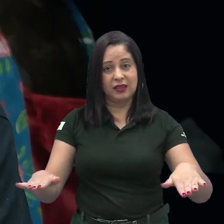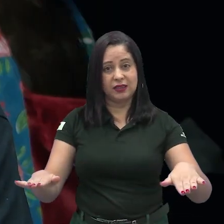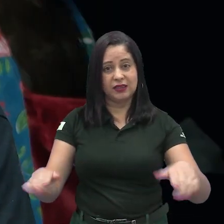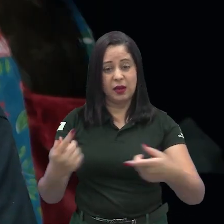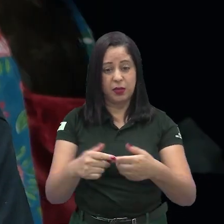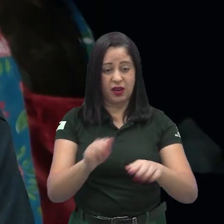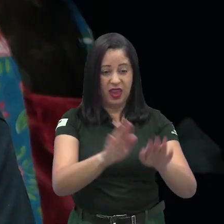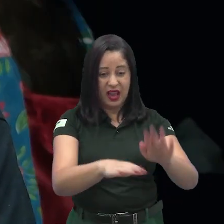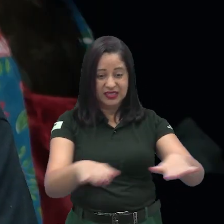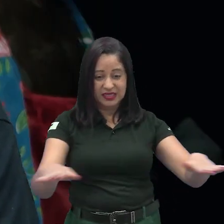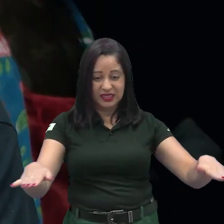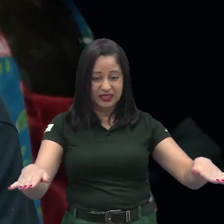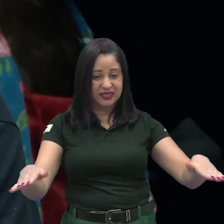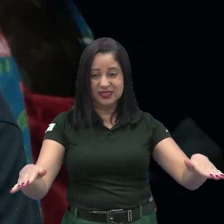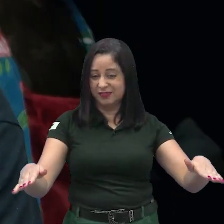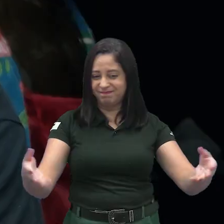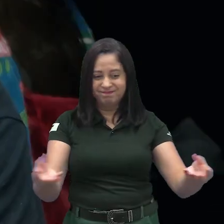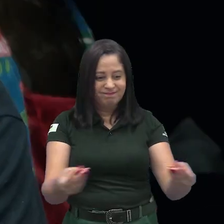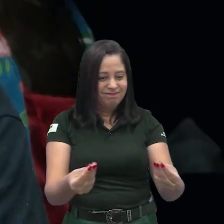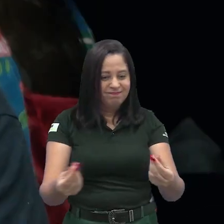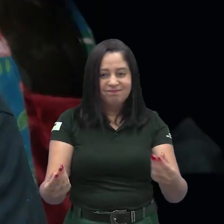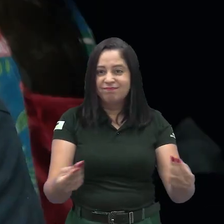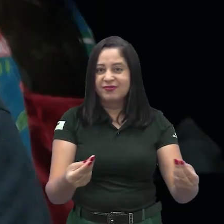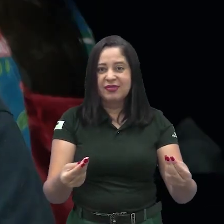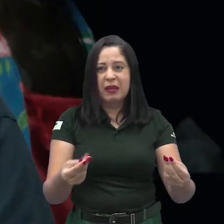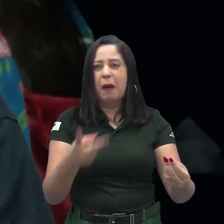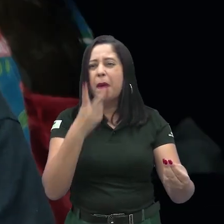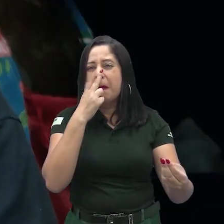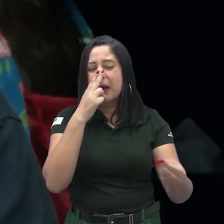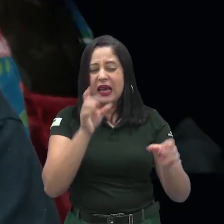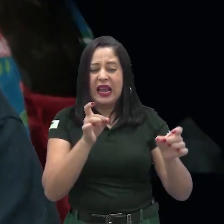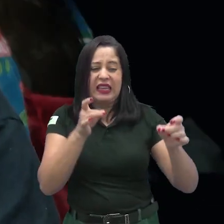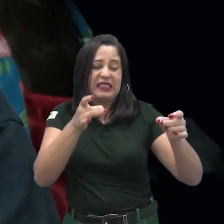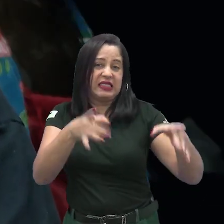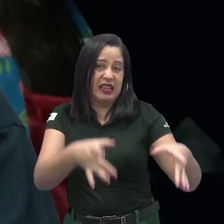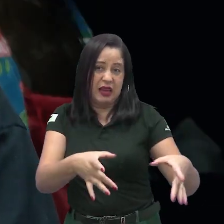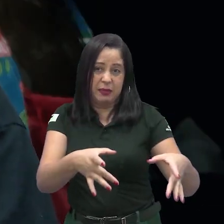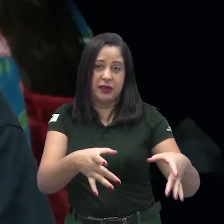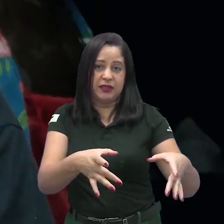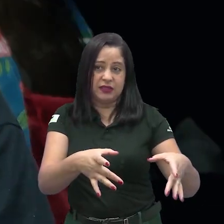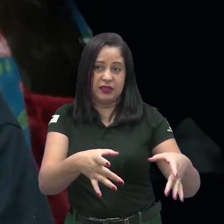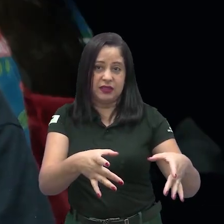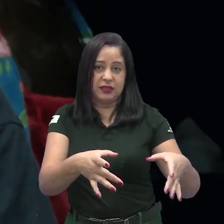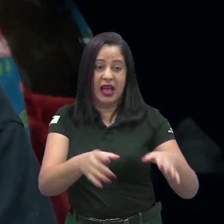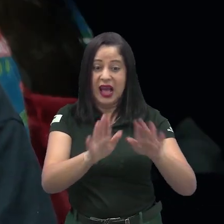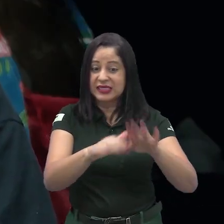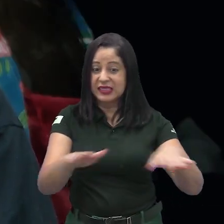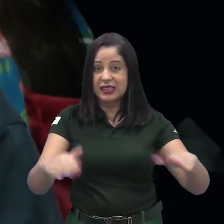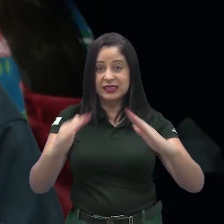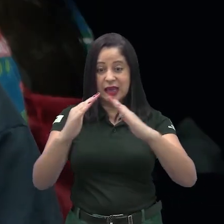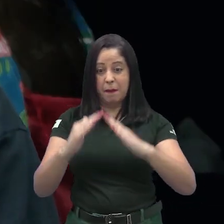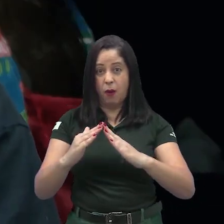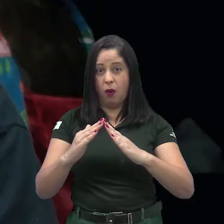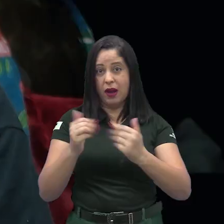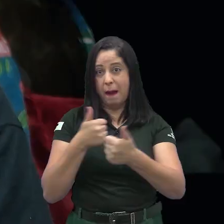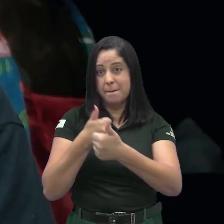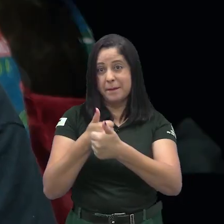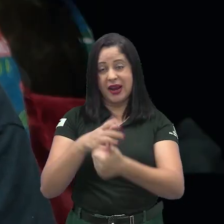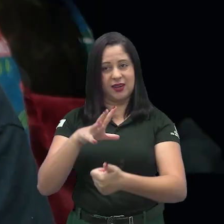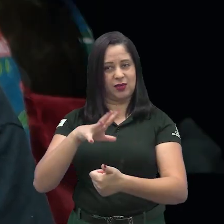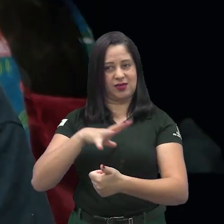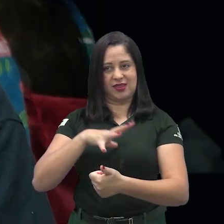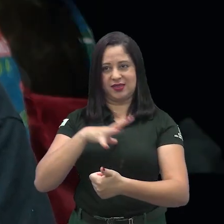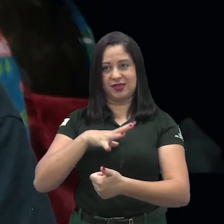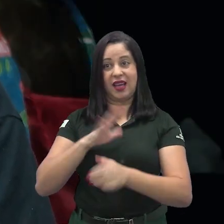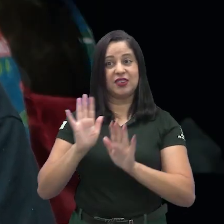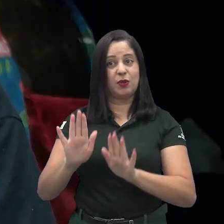elas estão totalmente desamparadas, né? Apesar de a maioria ser comunidades do entorno do centro, elas não têm acesso à